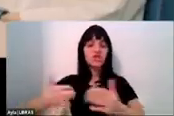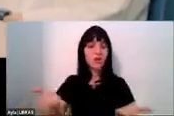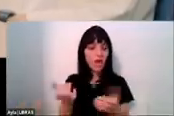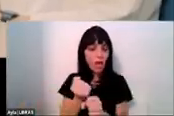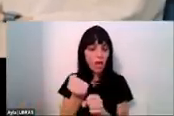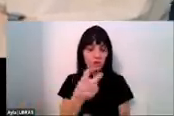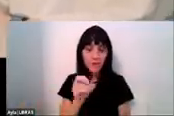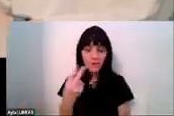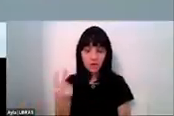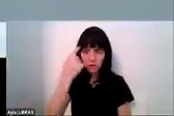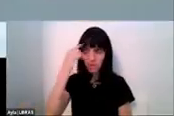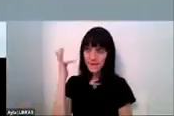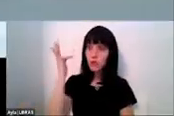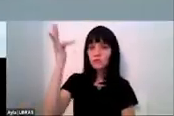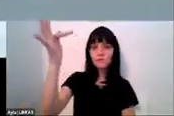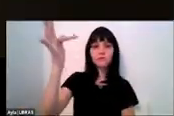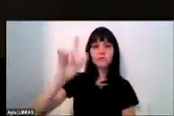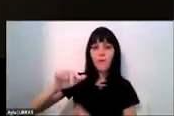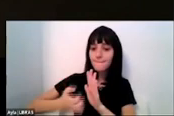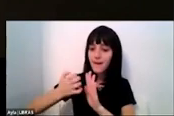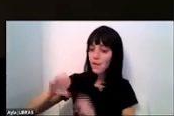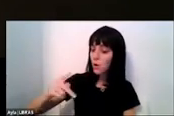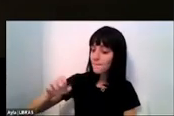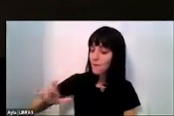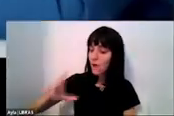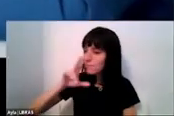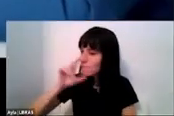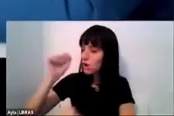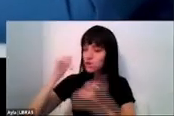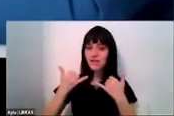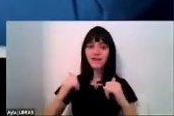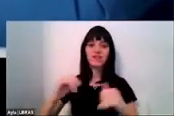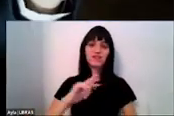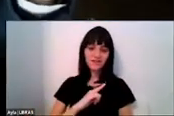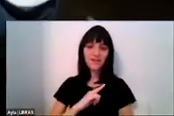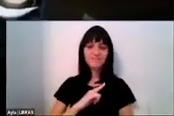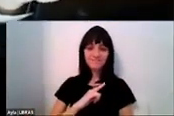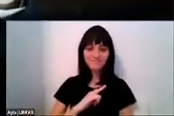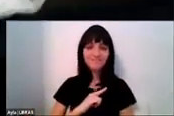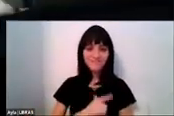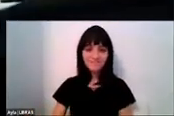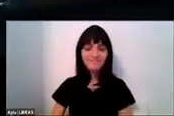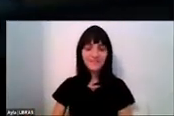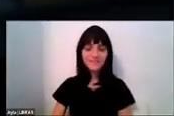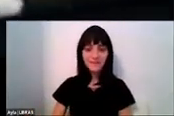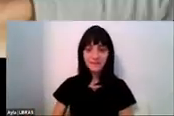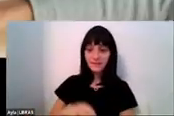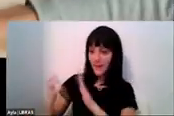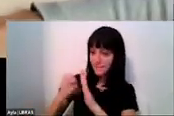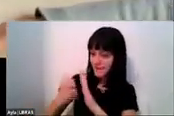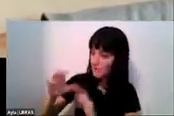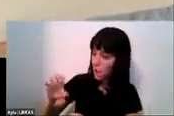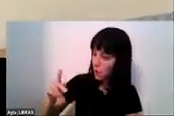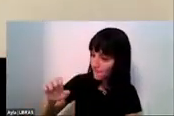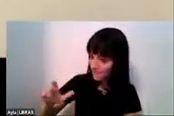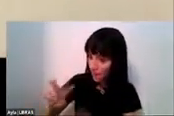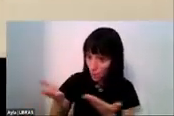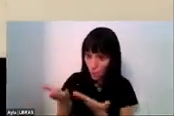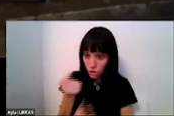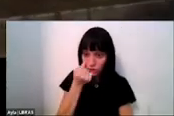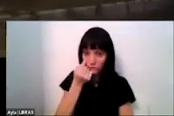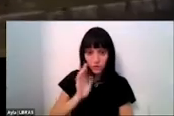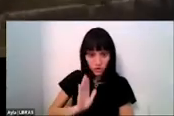renovada. Os minoritários têm mais um assento no conselho. 3 novos comitês estatutários foram criados. Tudo para aumentar ainda mais a governança e a segurança